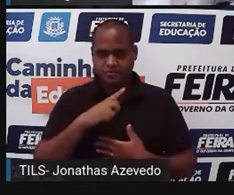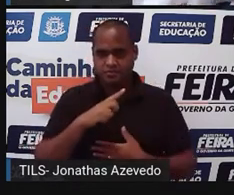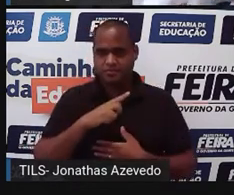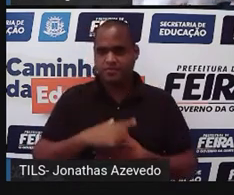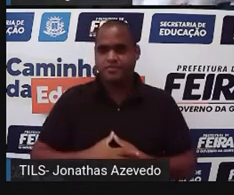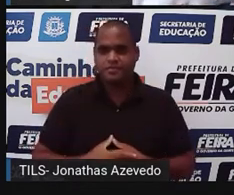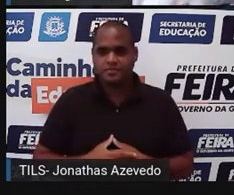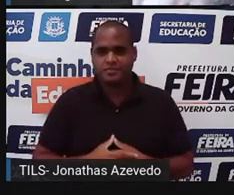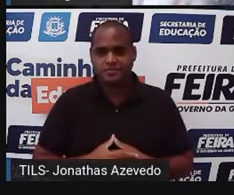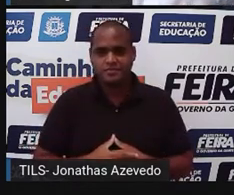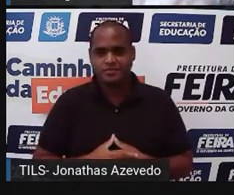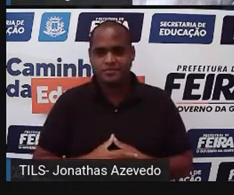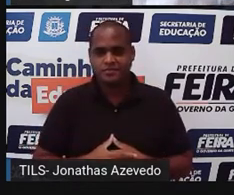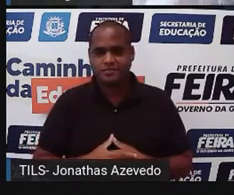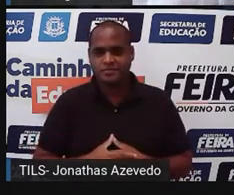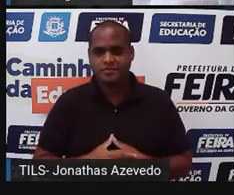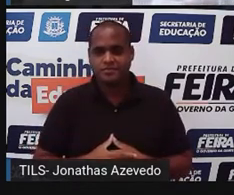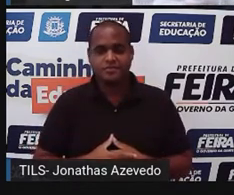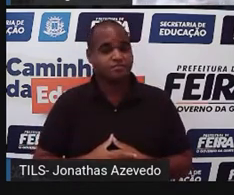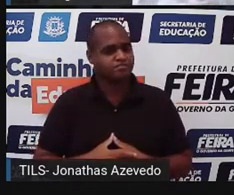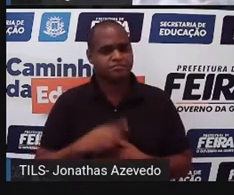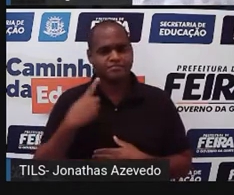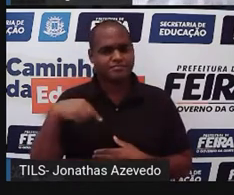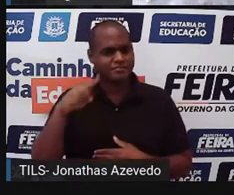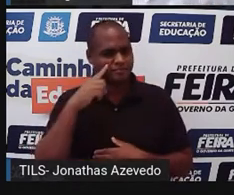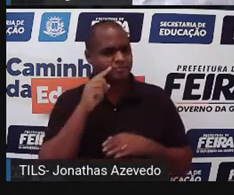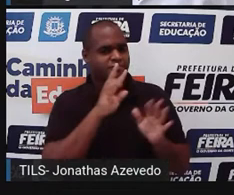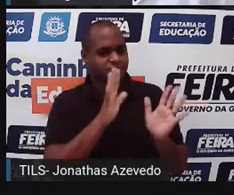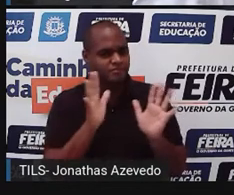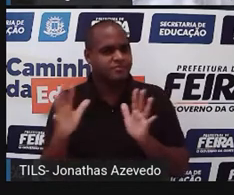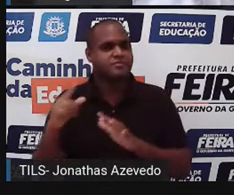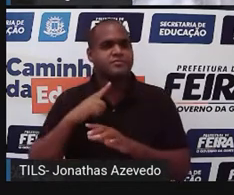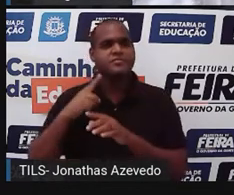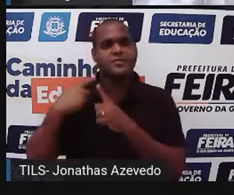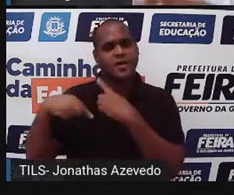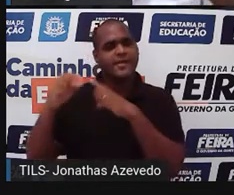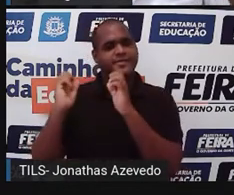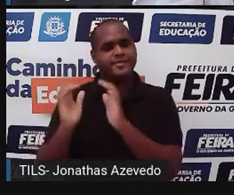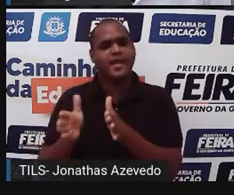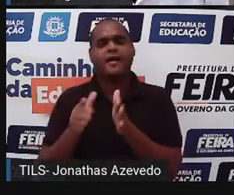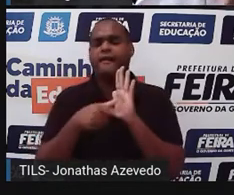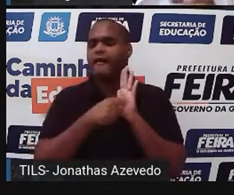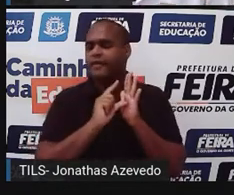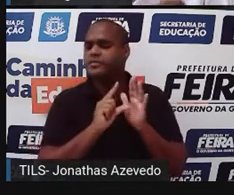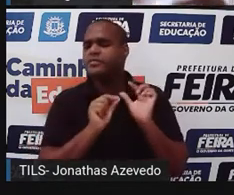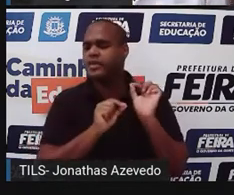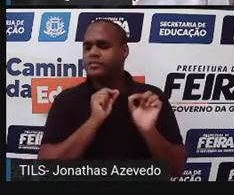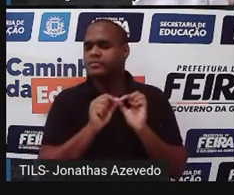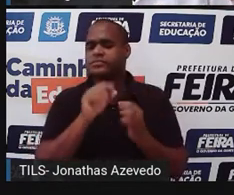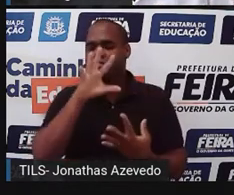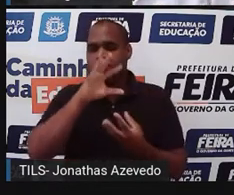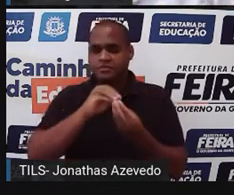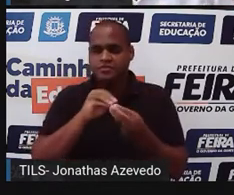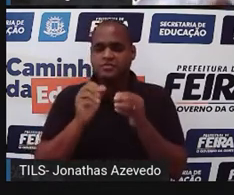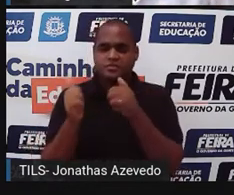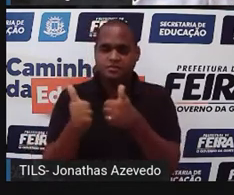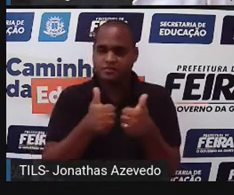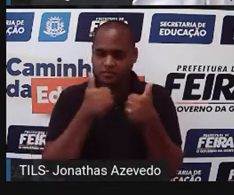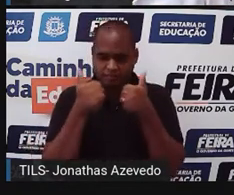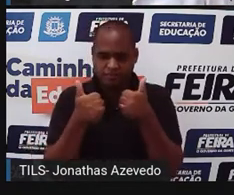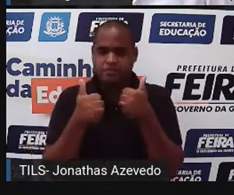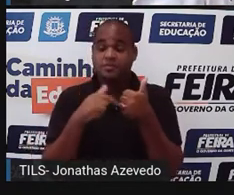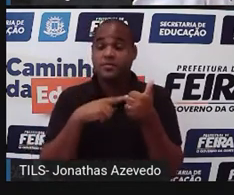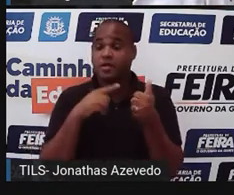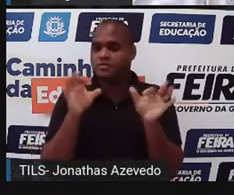aqui é uma série de aulas antes de dessa tá então resumindo aí basicamente que a